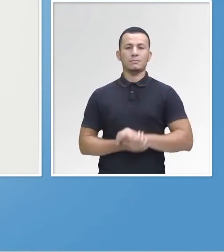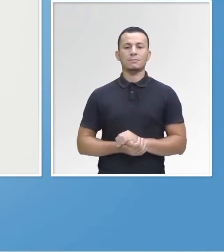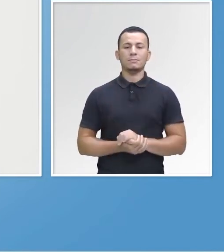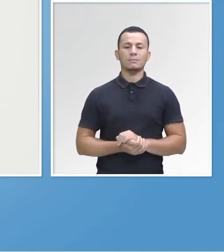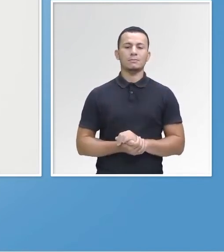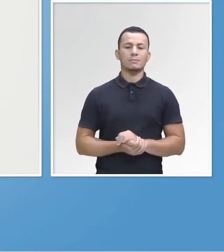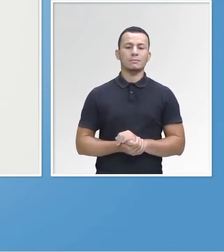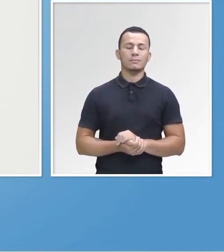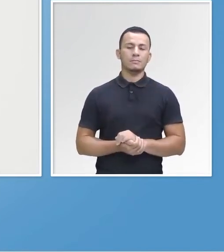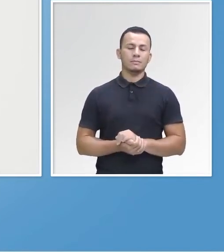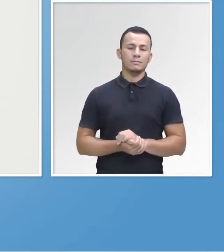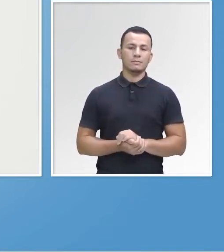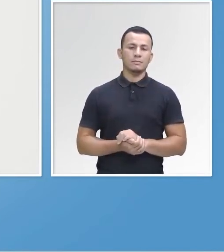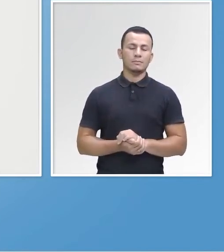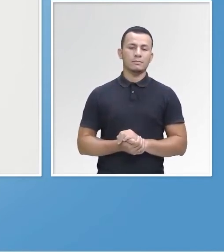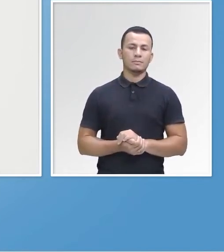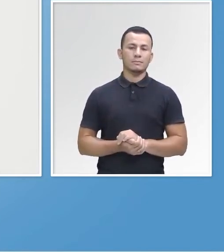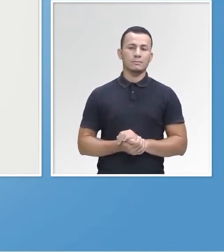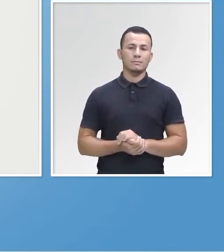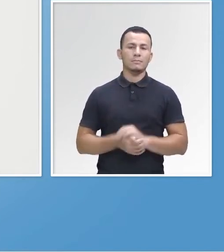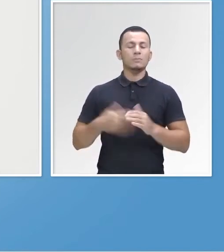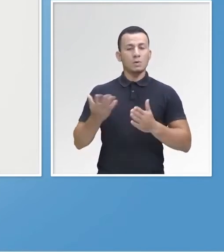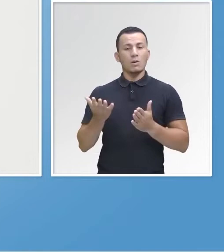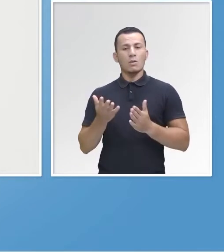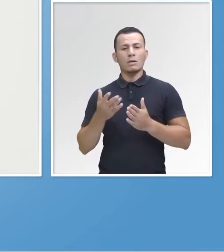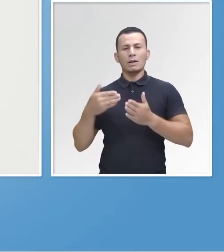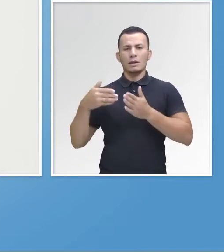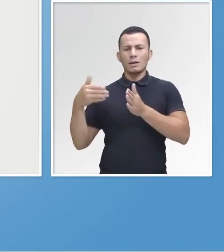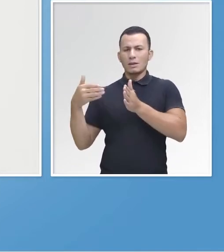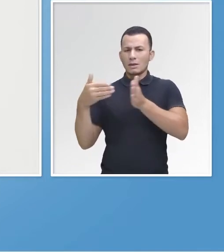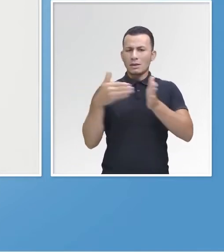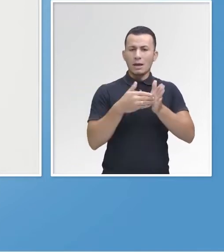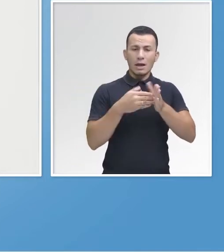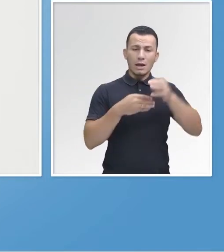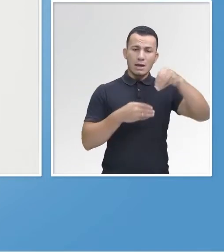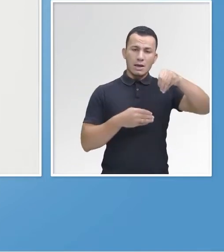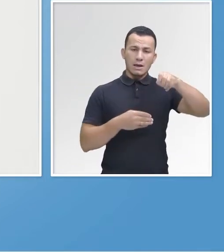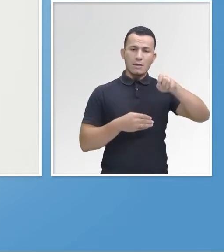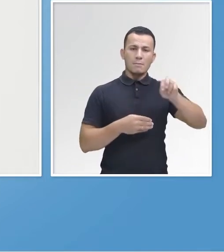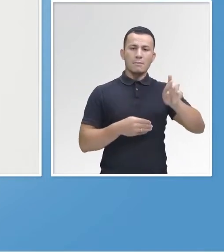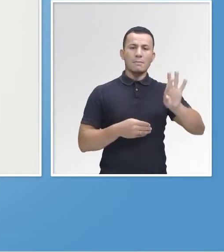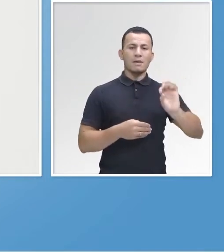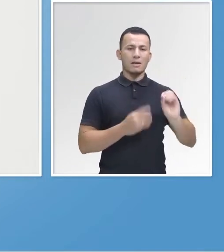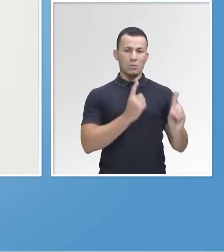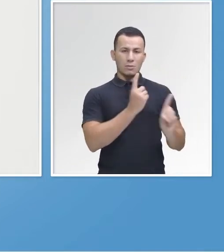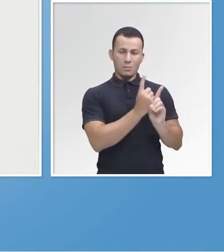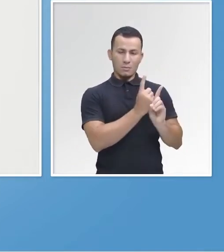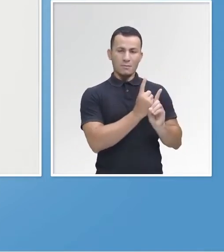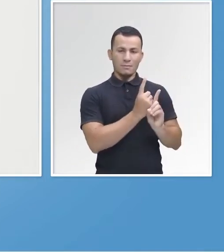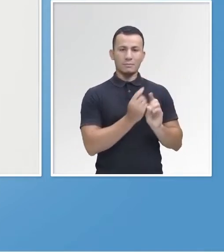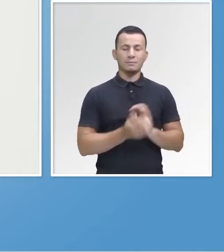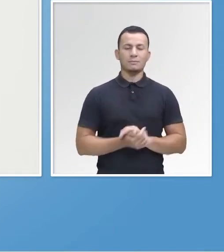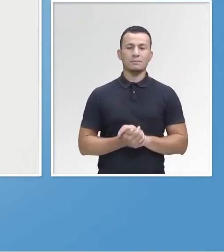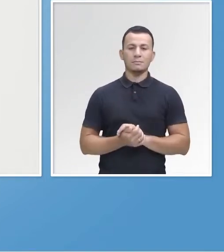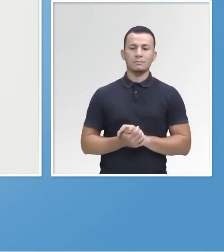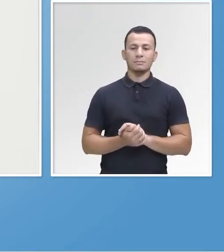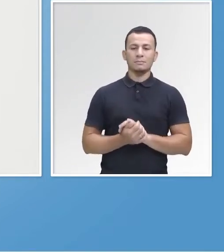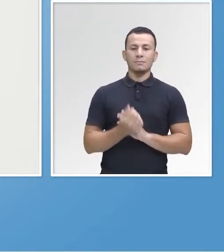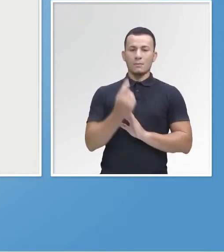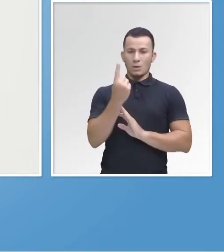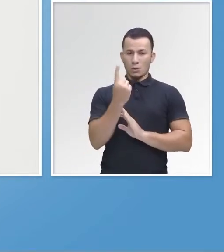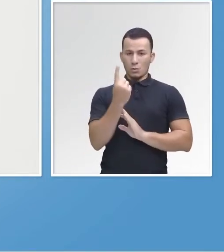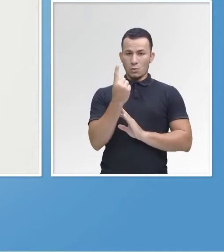e aí vamos avançando até chegar num metro então Aqui nós temos o que um quinto da